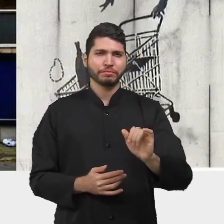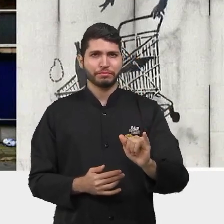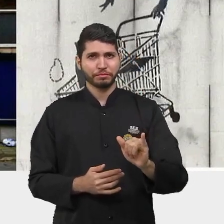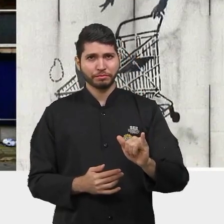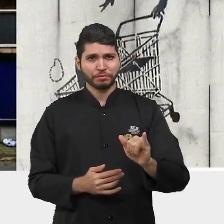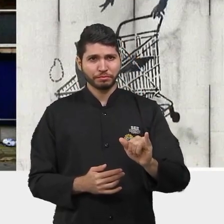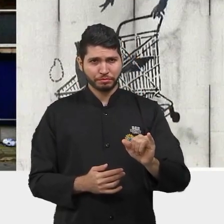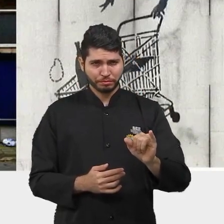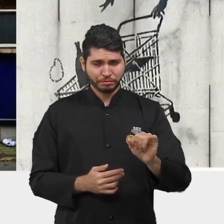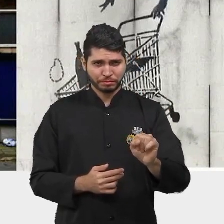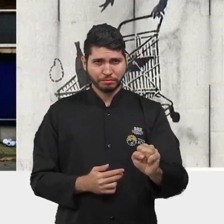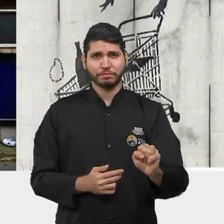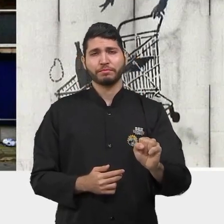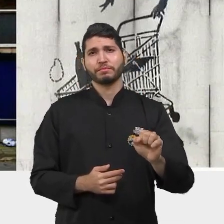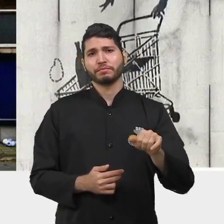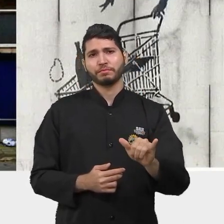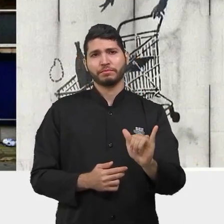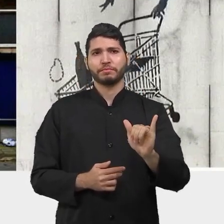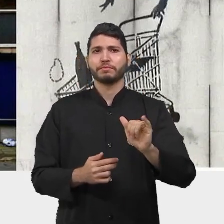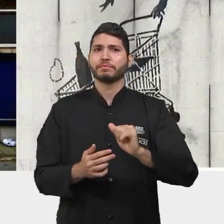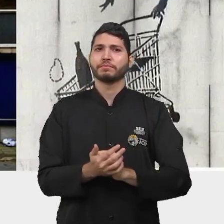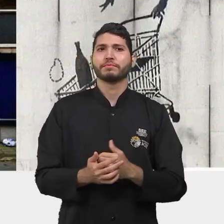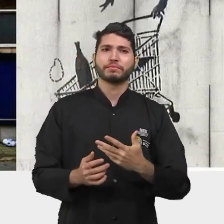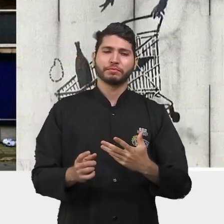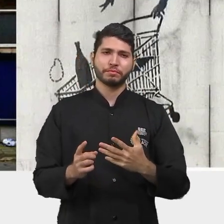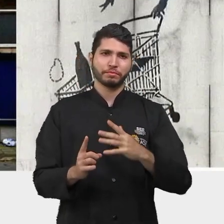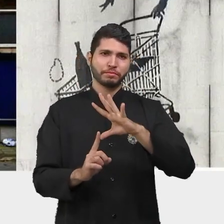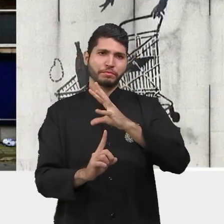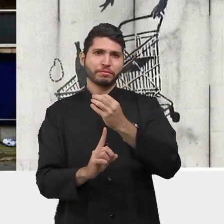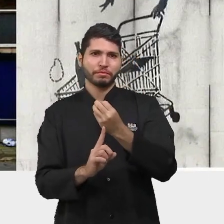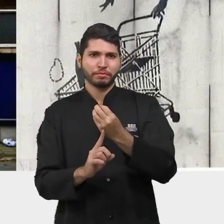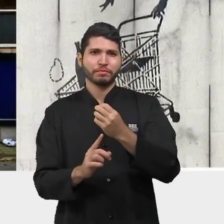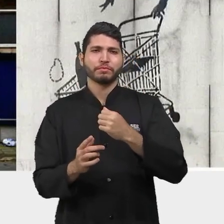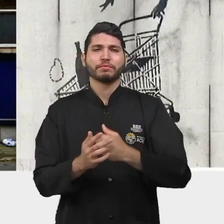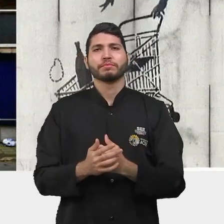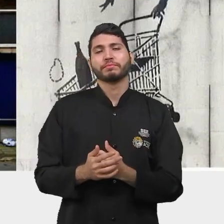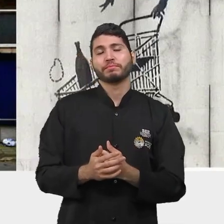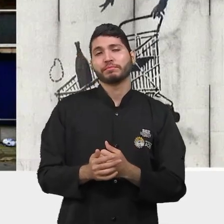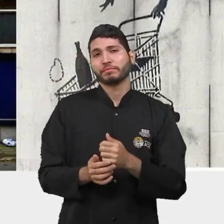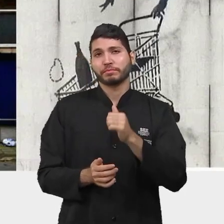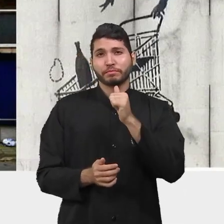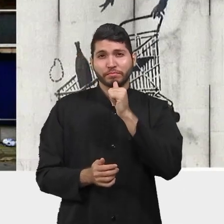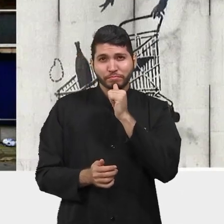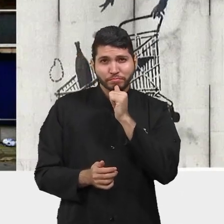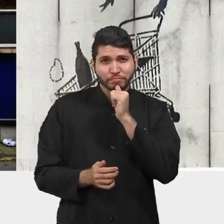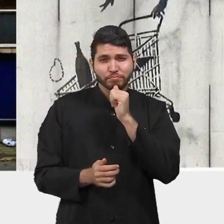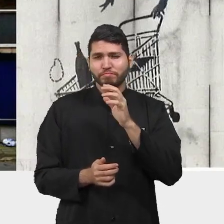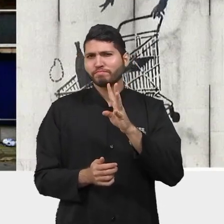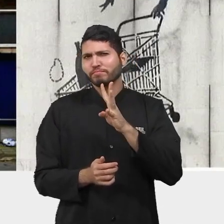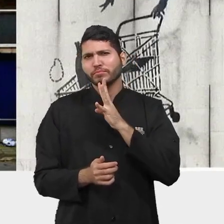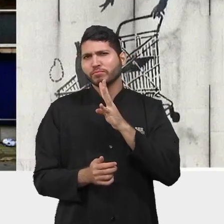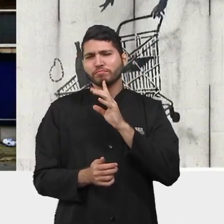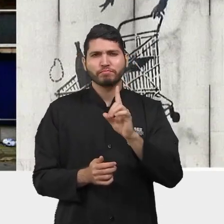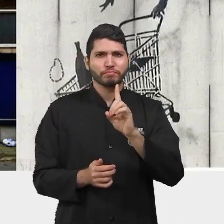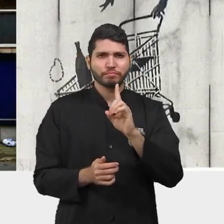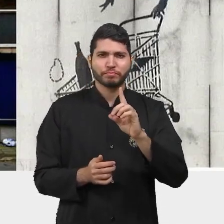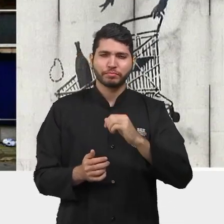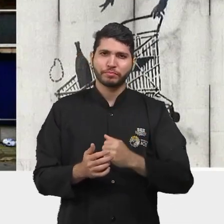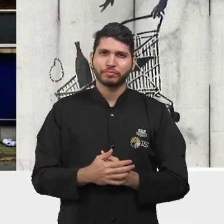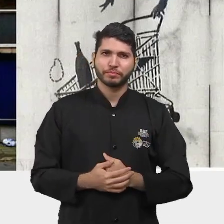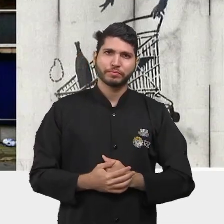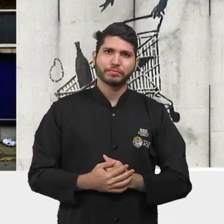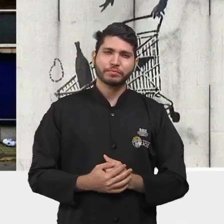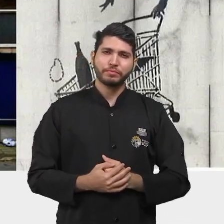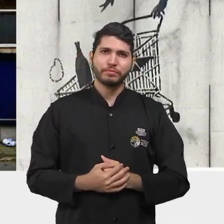que é um artista de identidade ainda desconhecida. Existem aí algumas